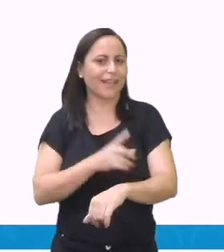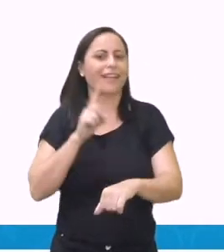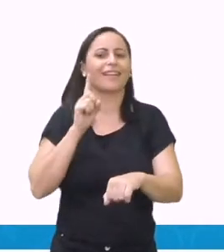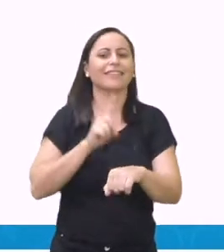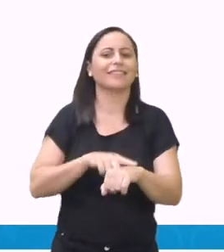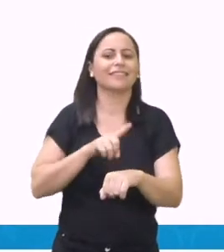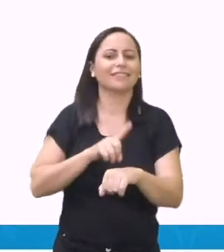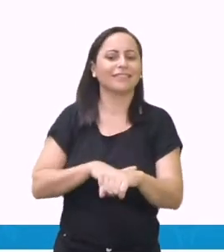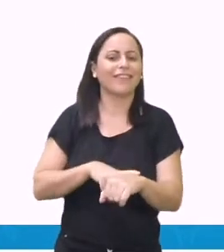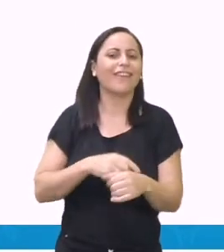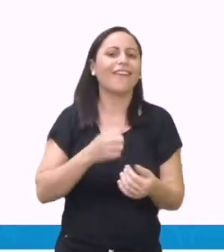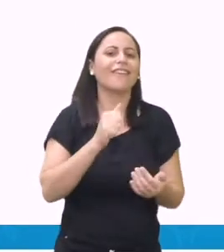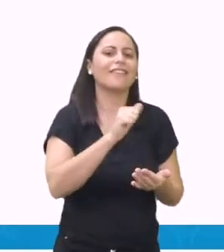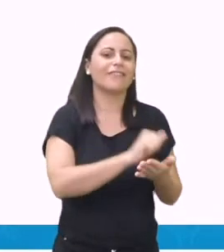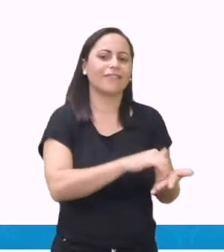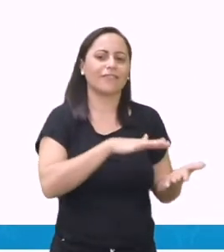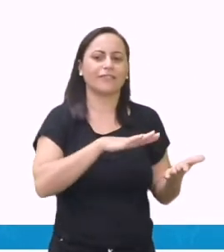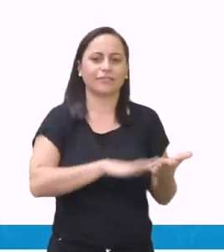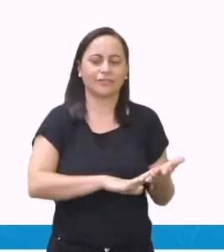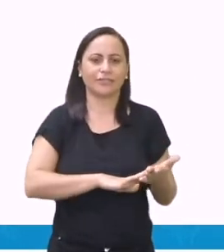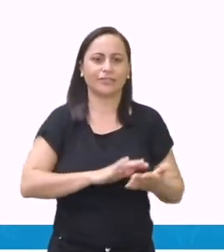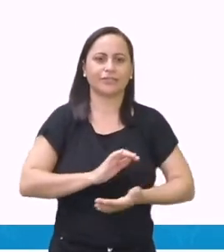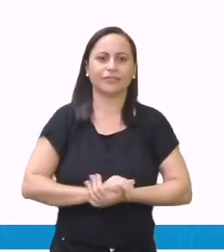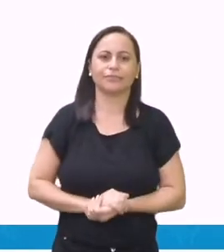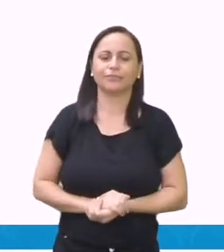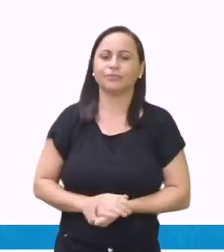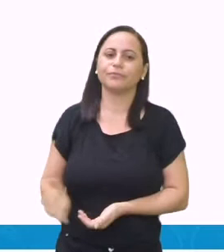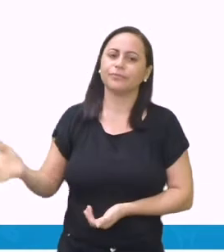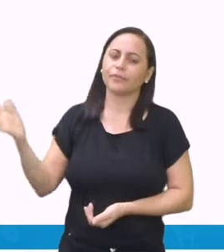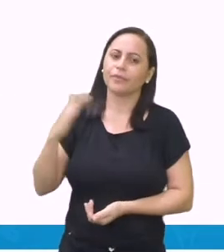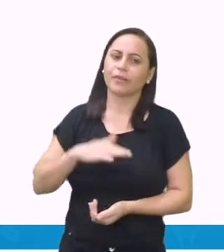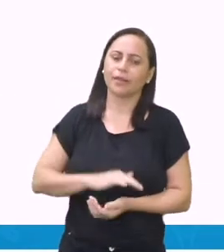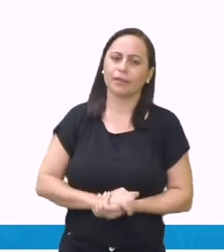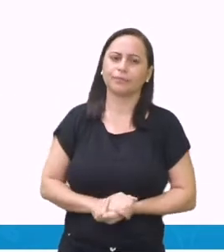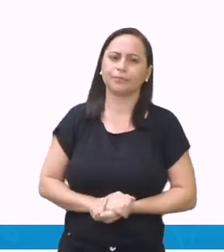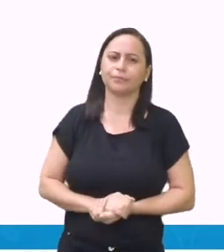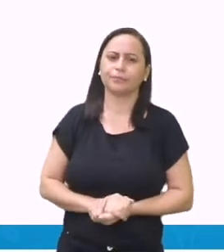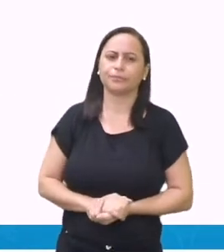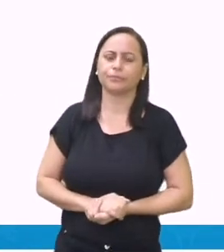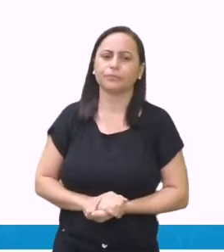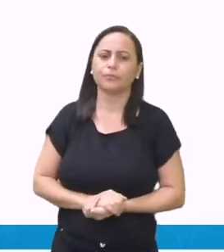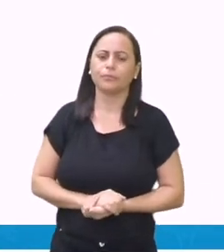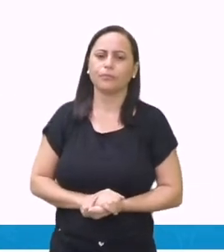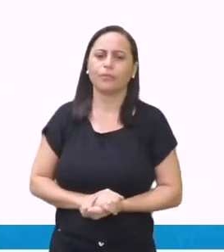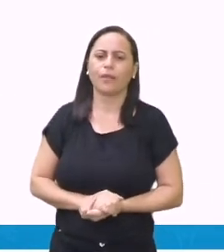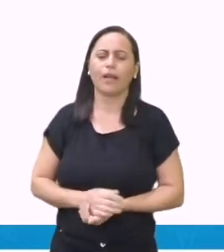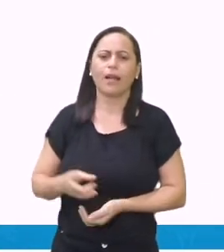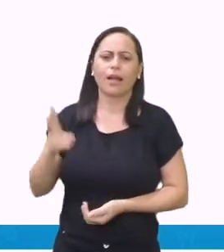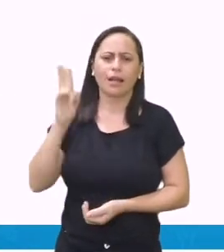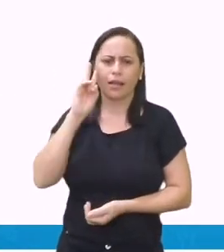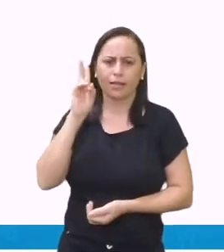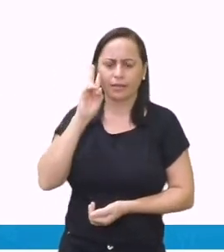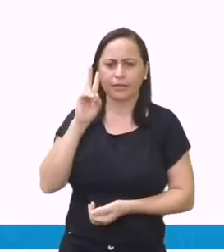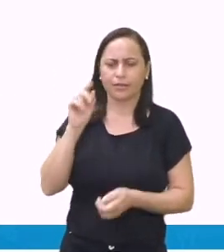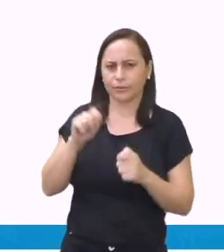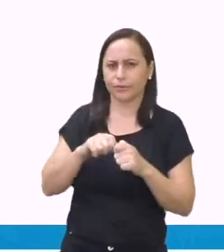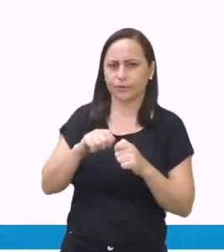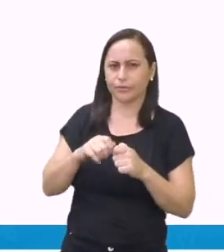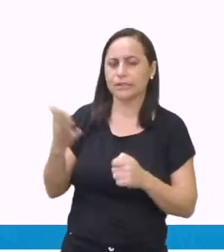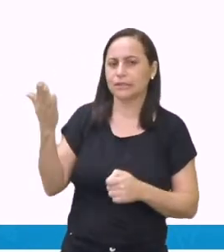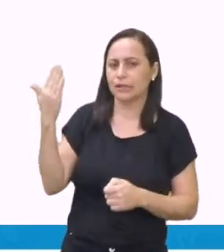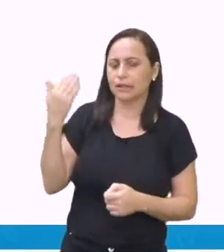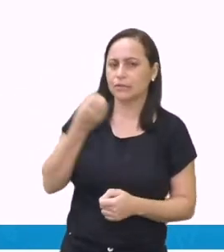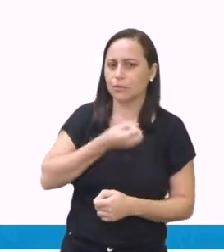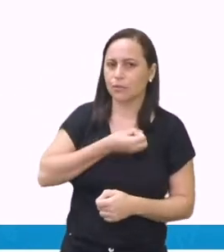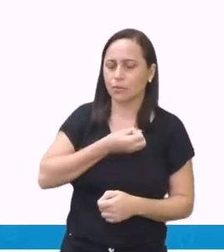hora da atividade. Vamos lá. Assim como eu fiz lá com o número que o Gabriel escreveu,